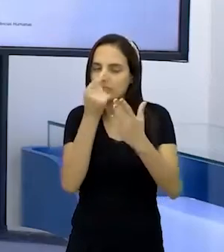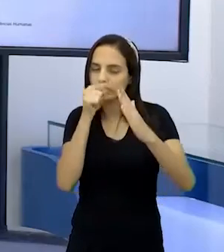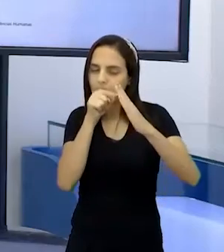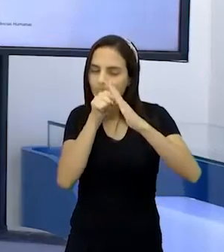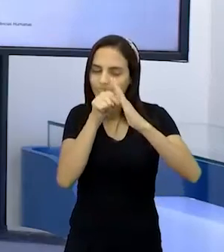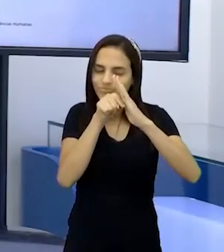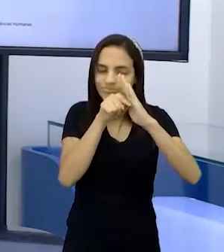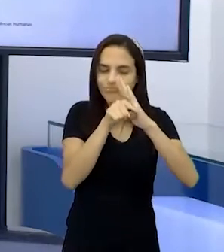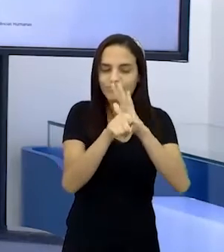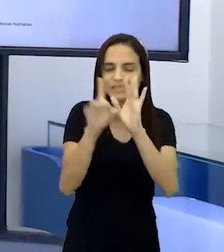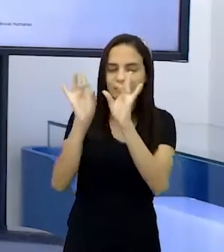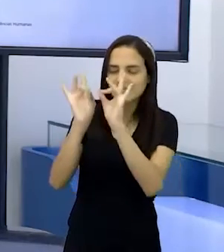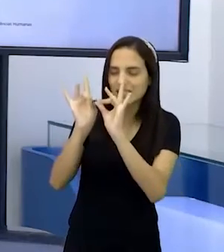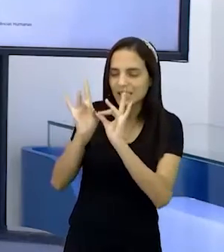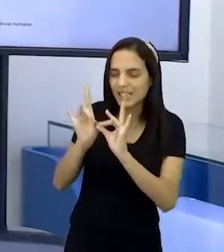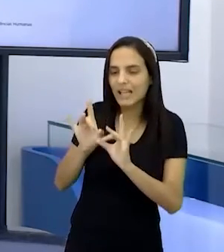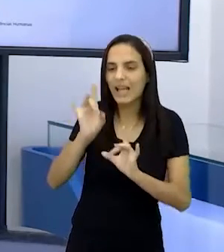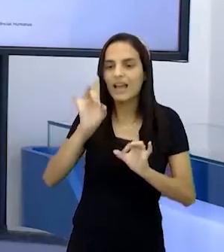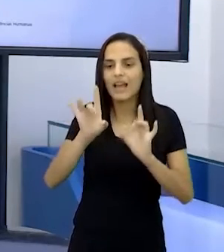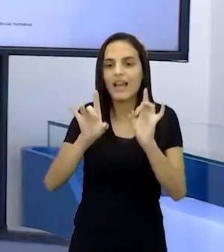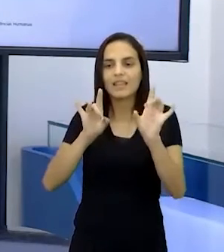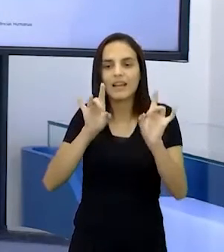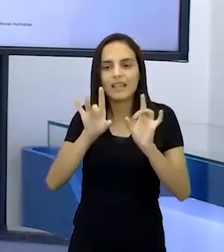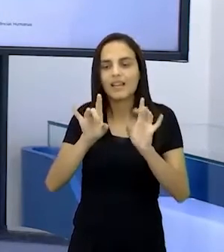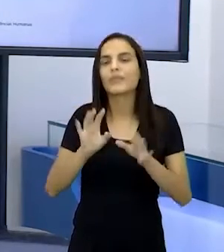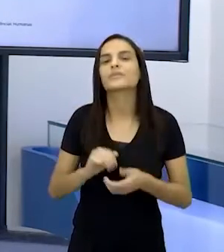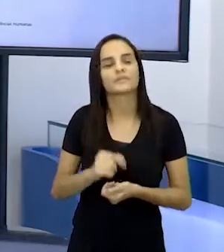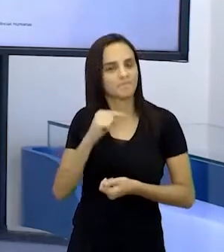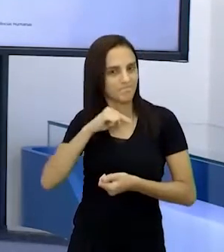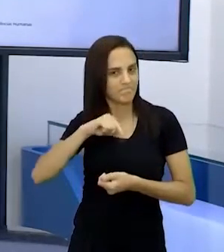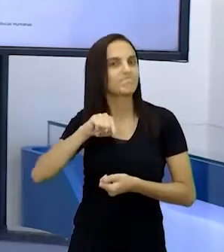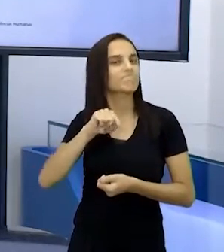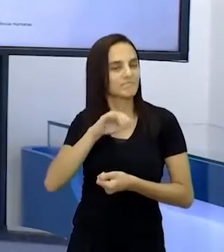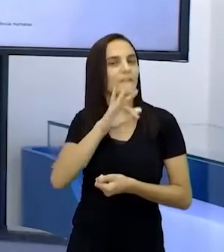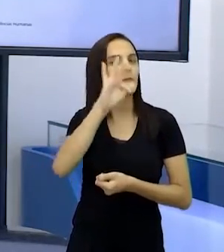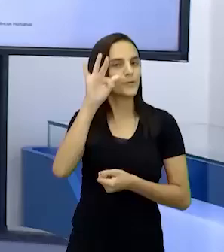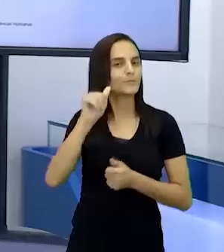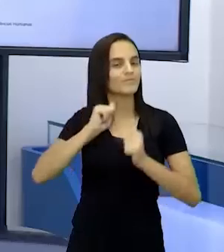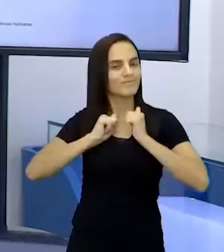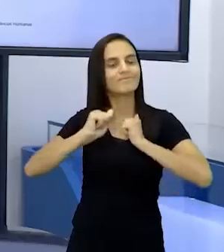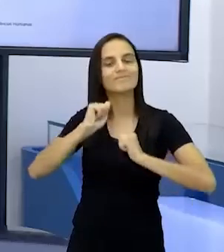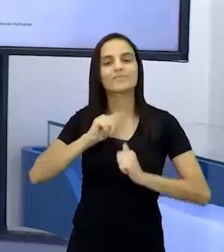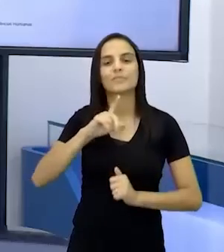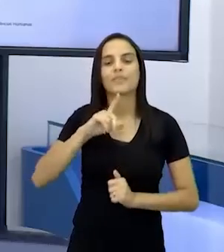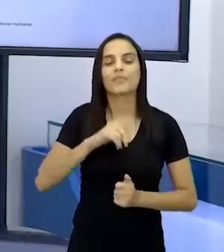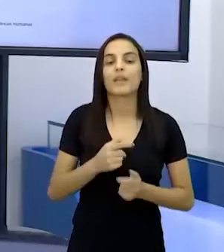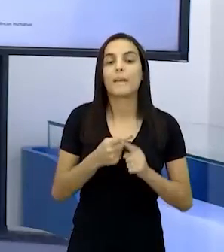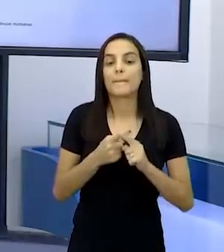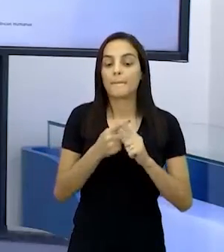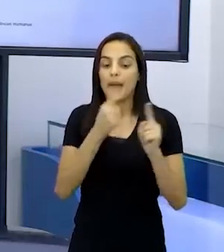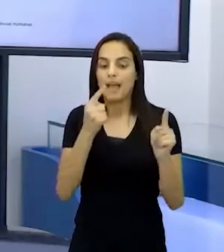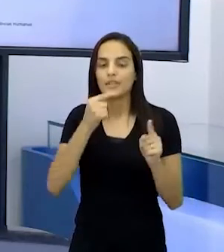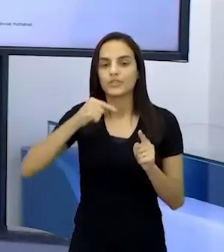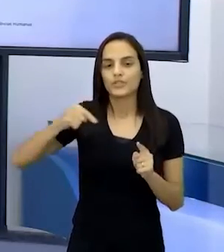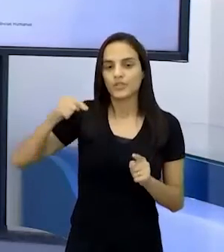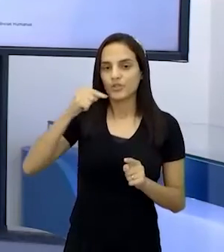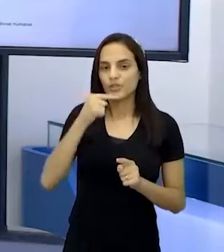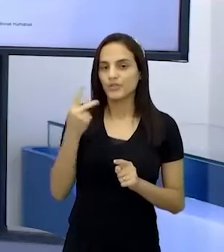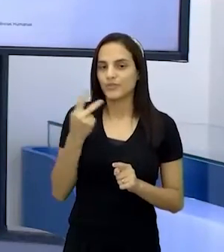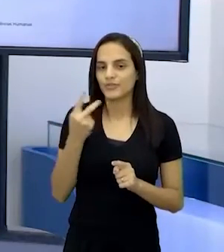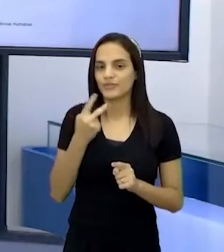em cada uma das lutas que trabalharemos aqui e vamos falar de tudo um pouco. Porém, nós aqui, certo,